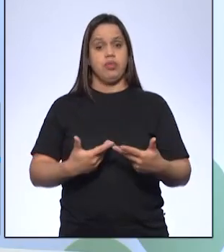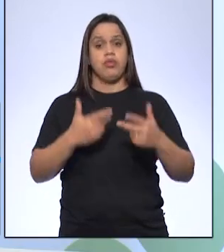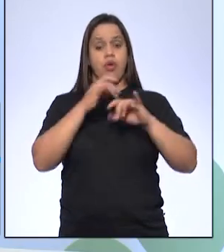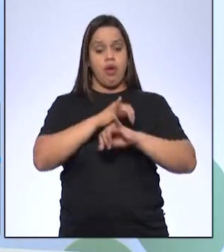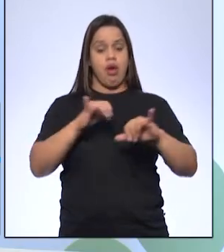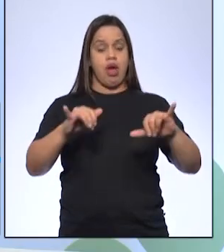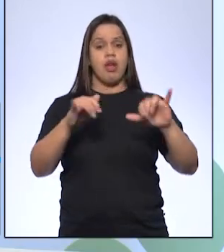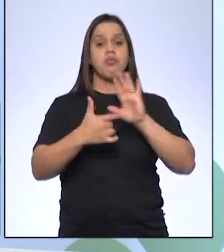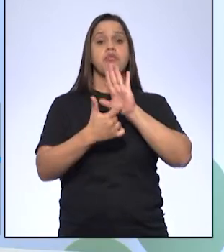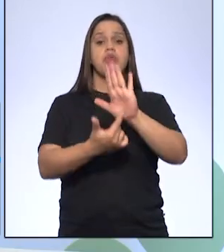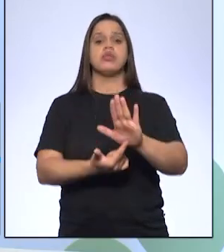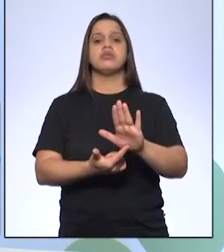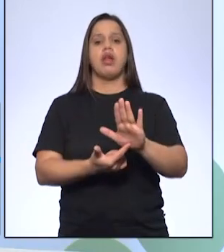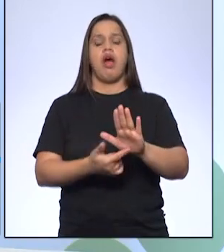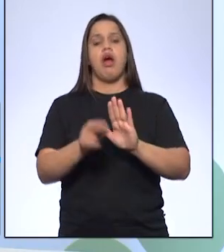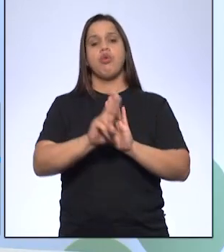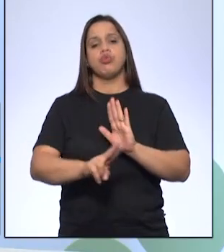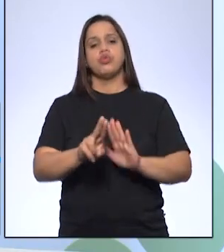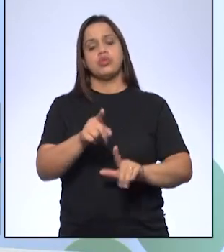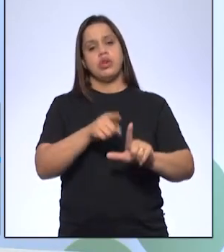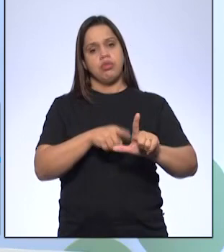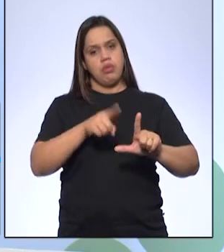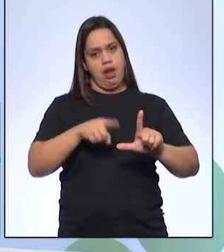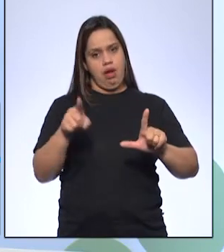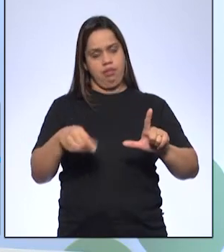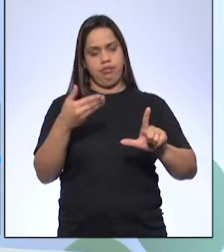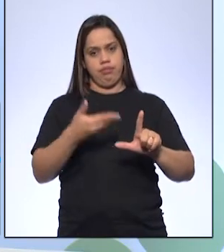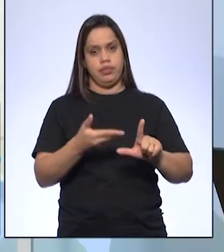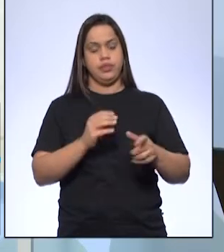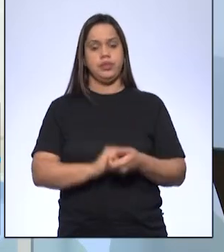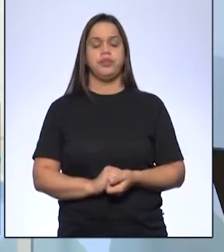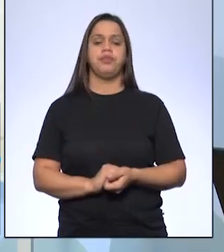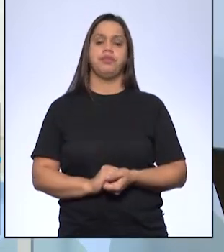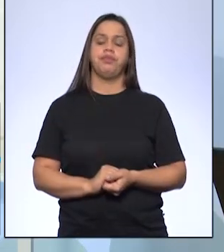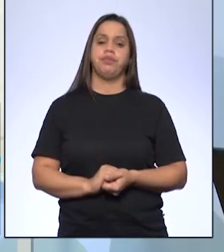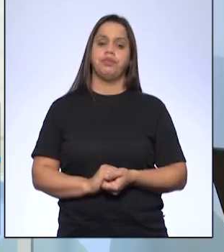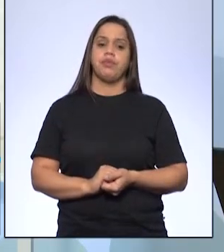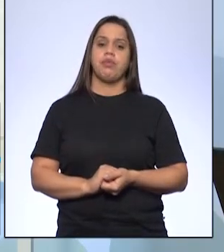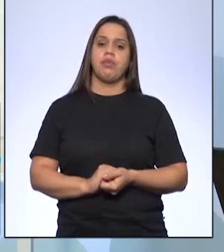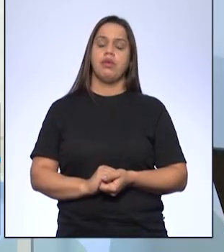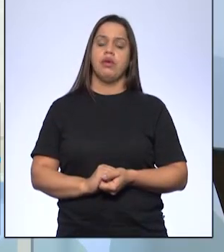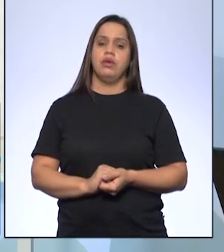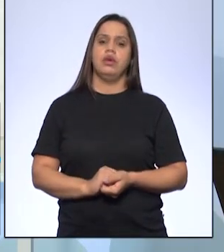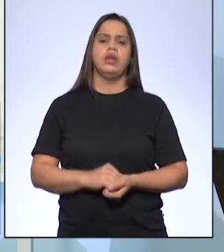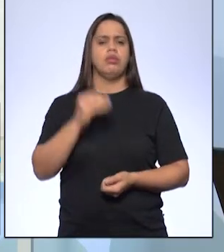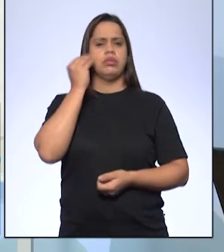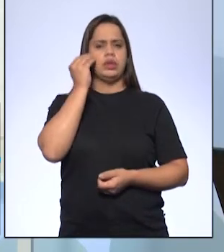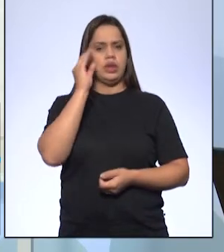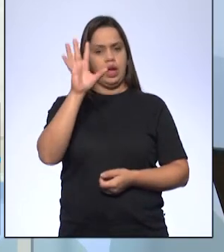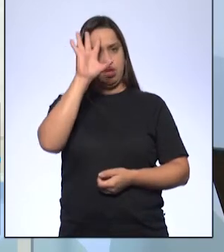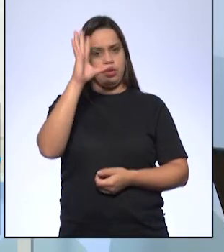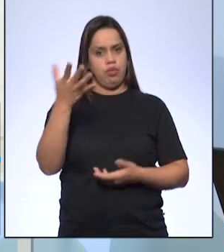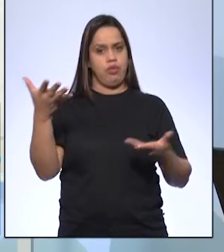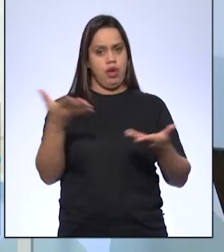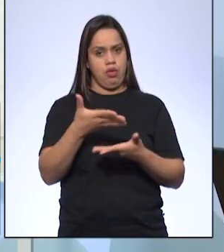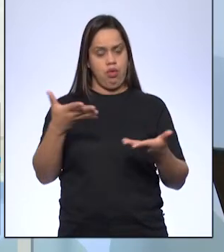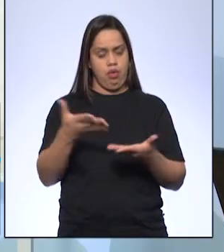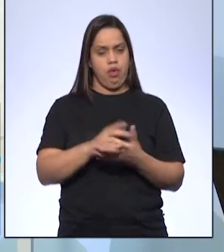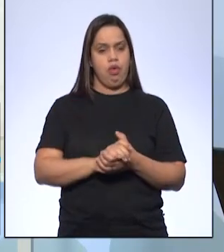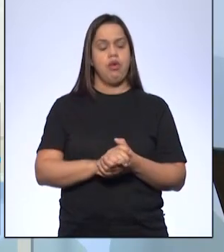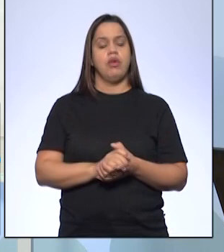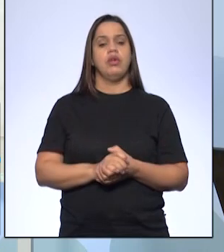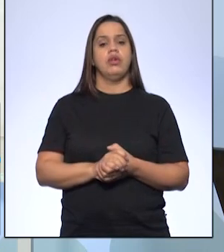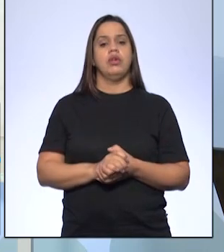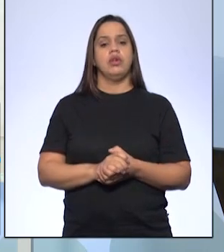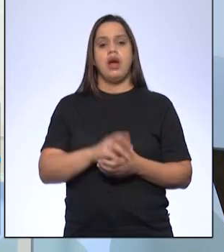passar através dessa representação gráfica, não é? Isso mesmo, né? Então, vamos tentar resolver esse daí. A ideia aí na